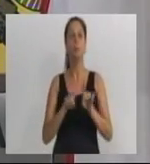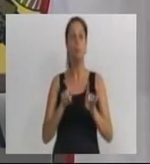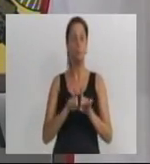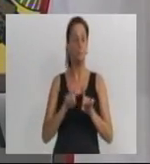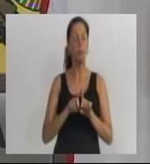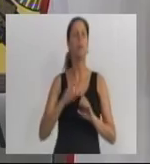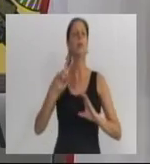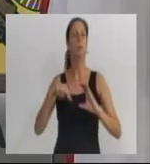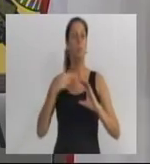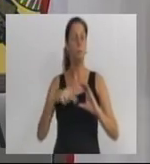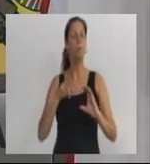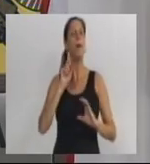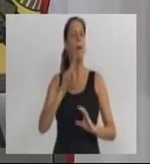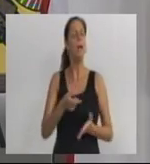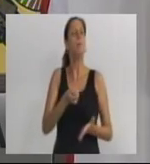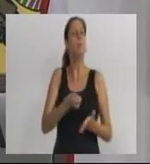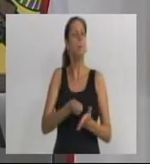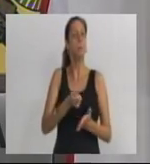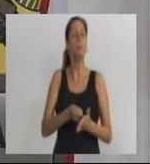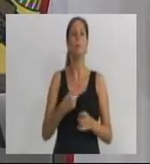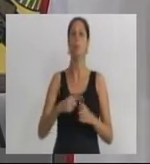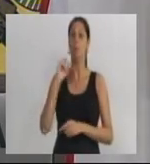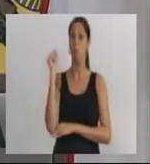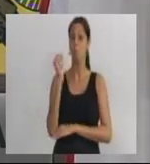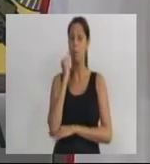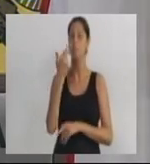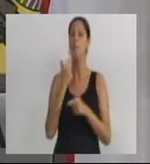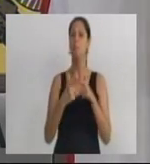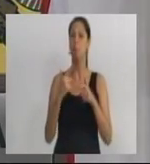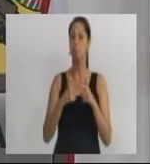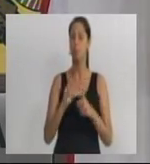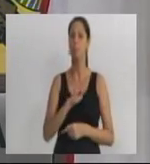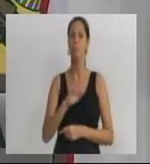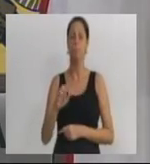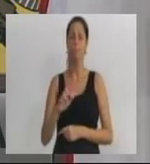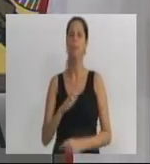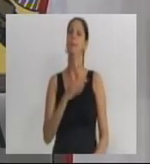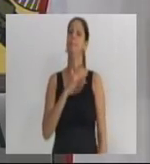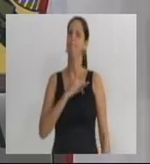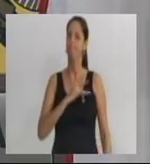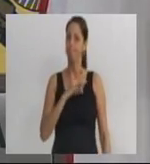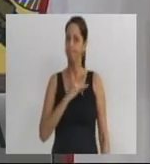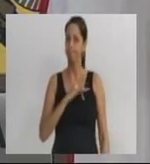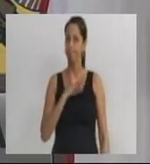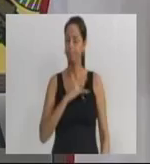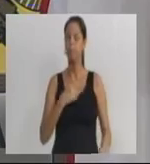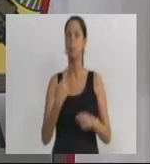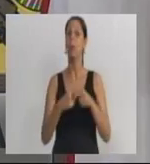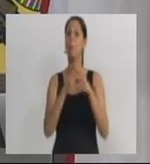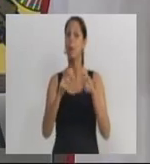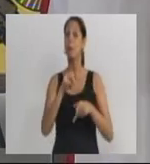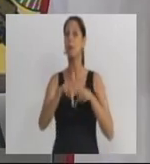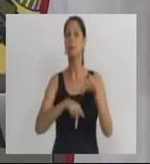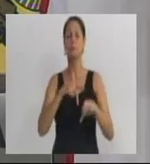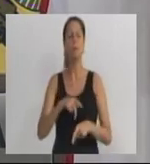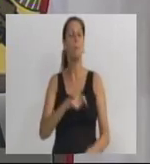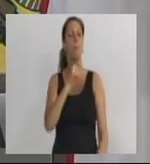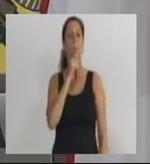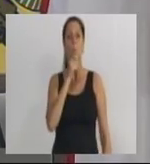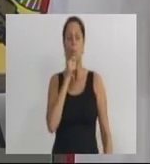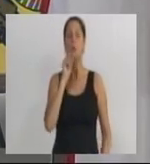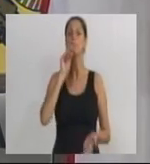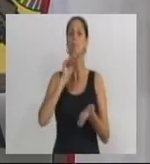esta cobrança de um grave problema que nós temos no município de Blumenau. Pena que boa parte da população ainda não tem acesso a